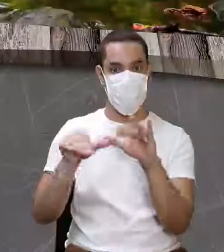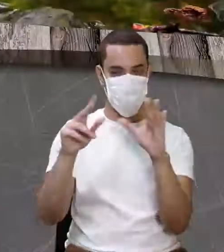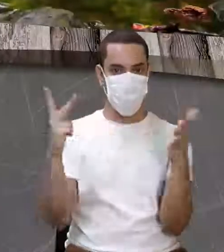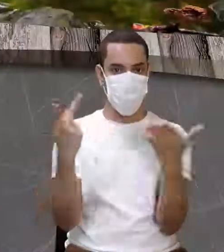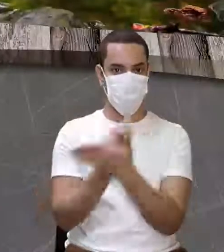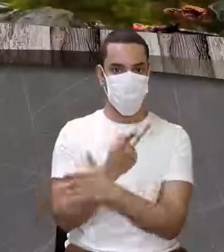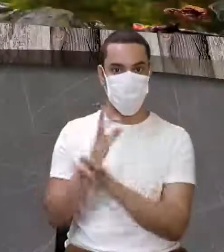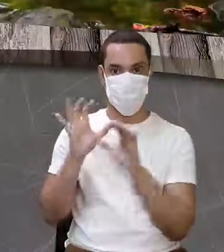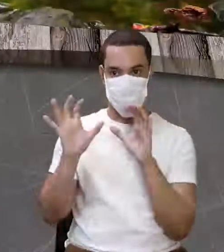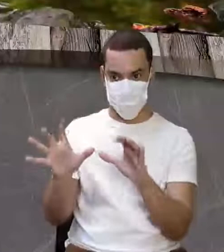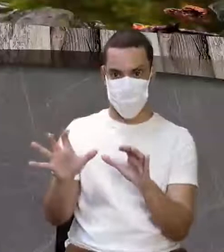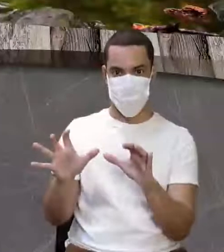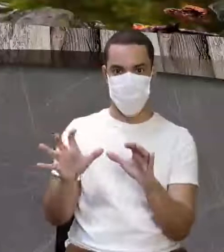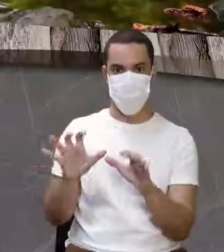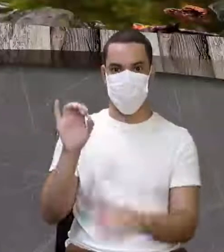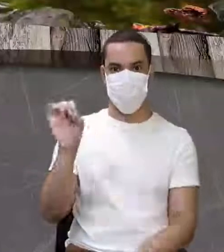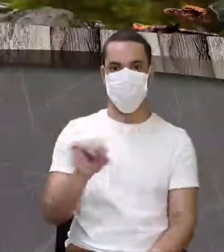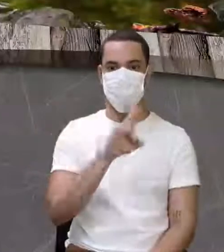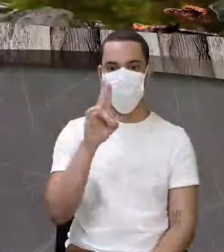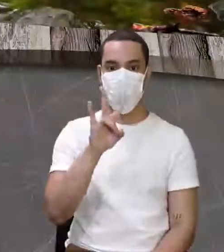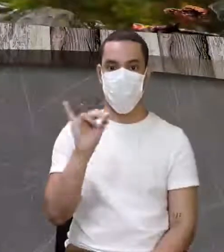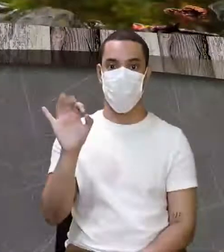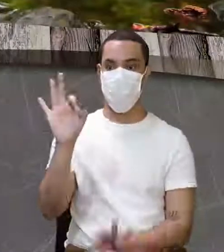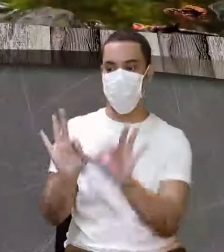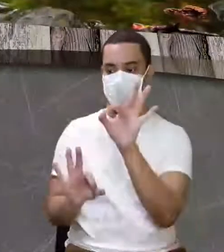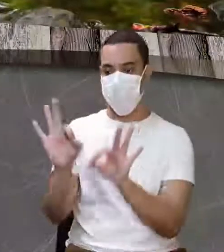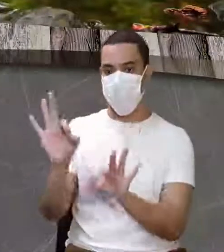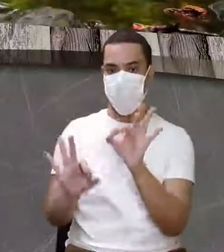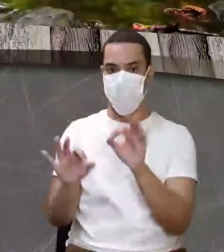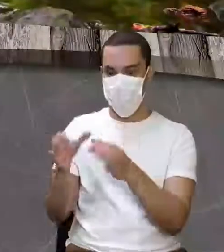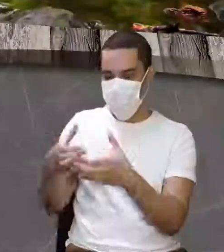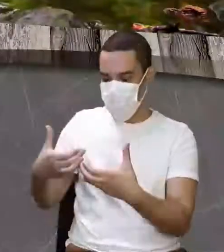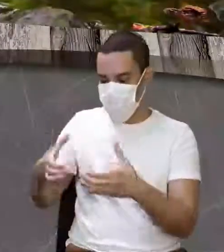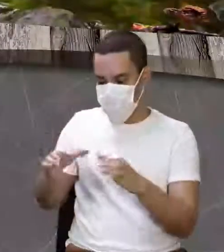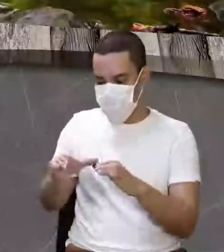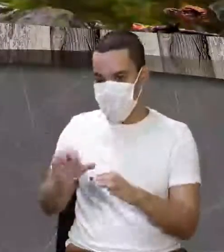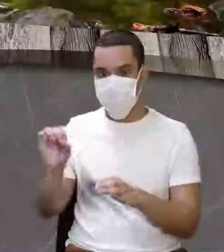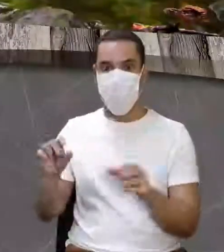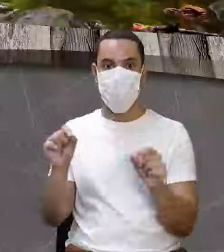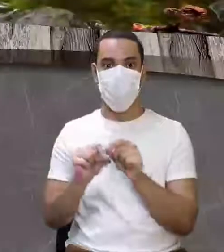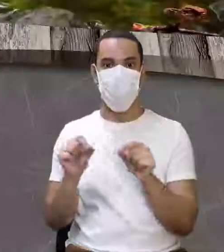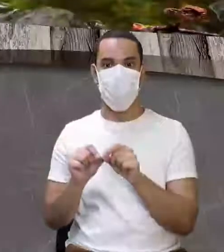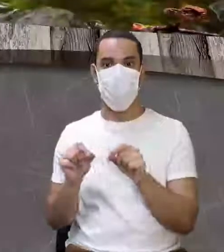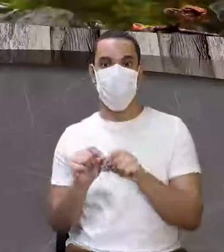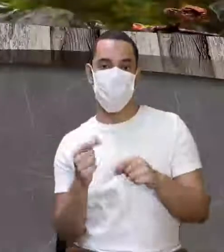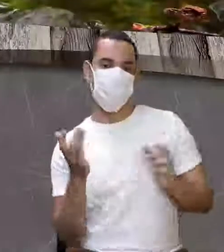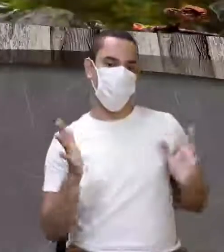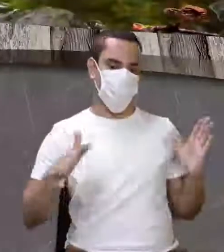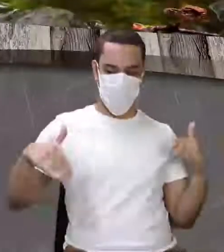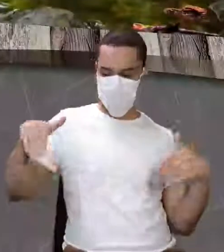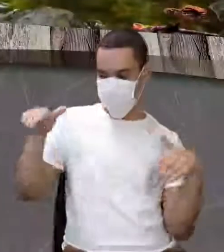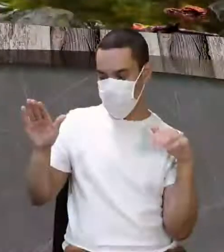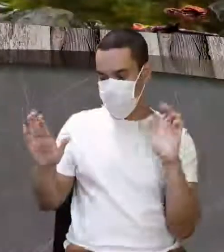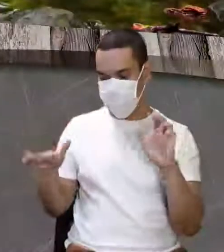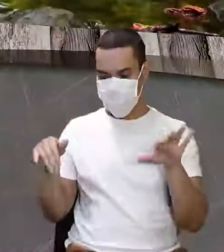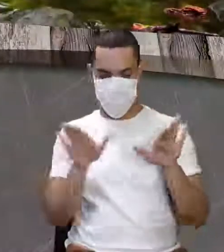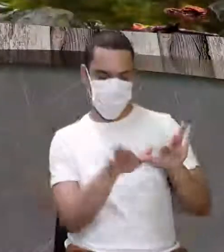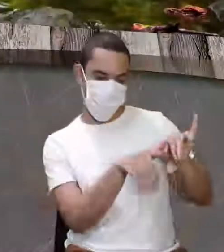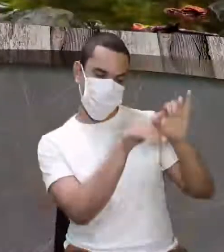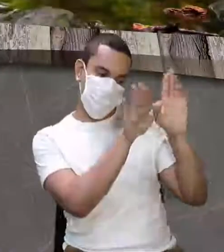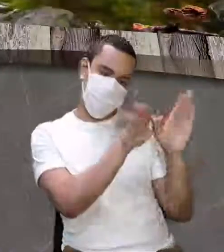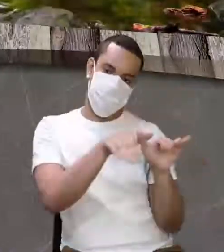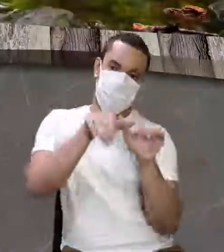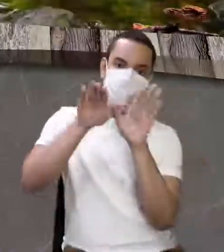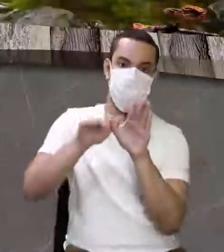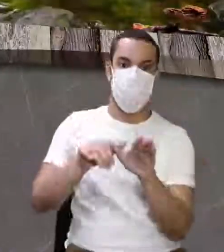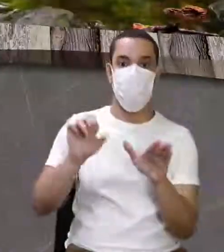acontece isso, né? Ou ela vai preparar um ninho, ou ela vai fazer uma dança, né, mostrando as asas, ou